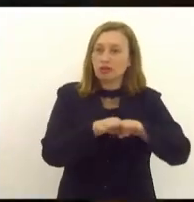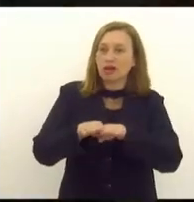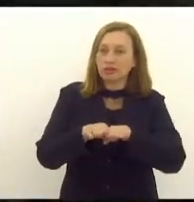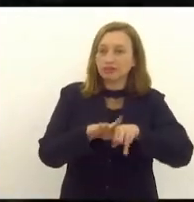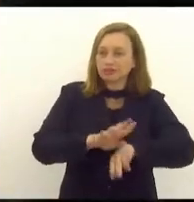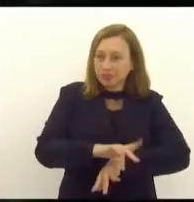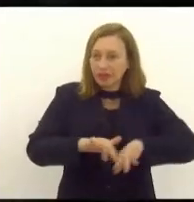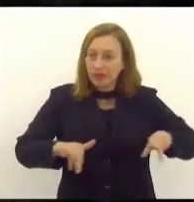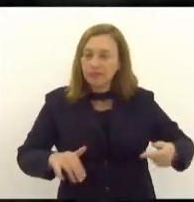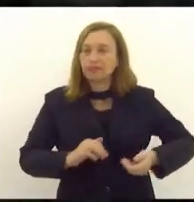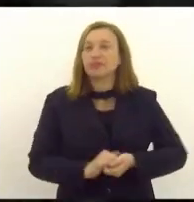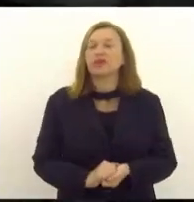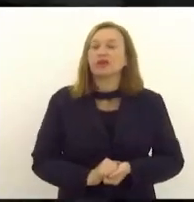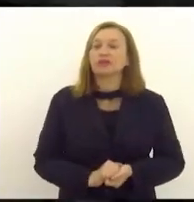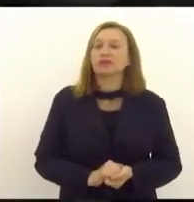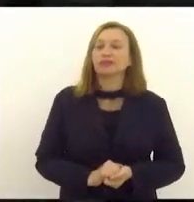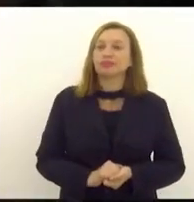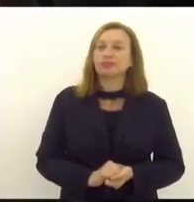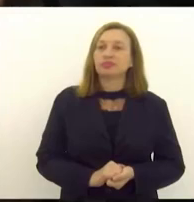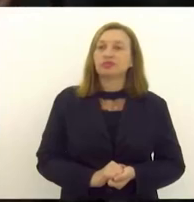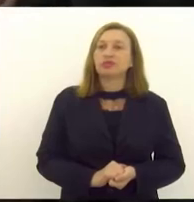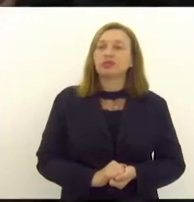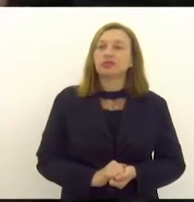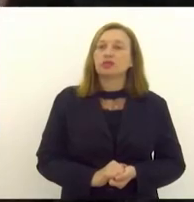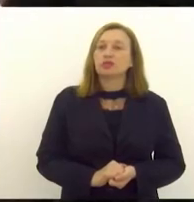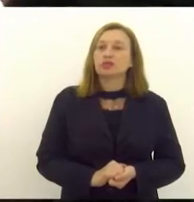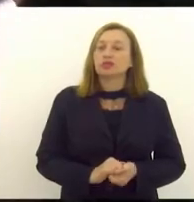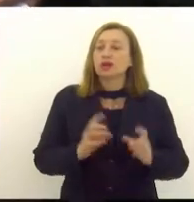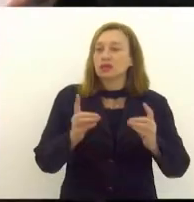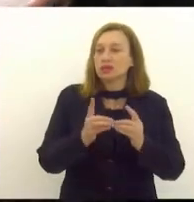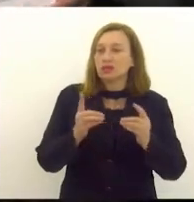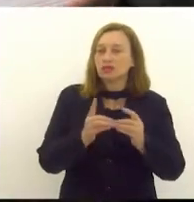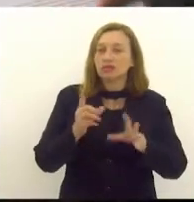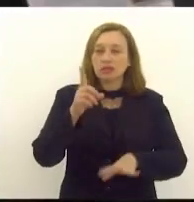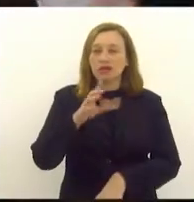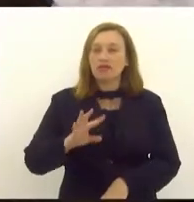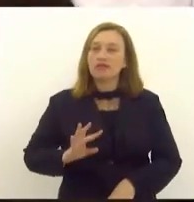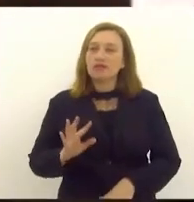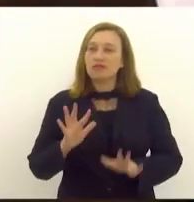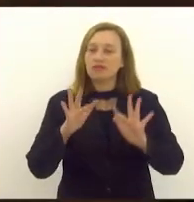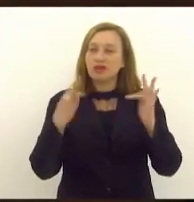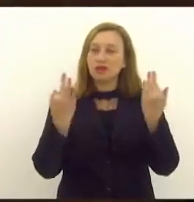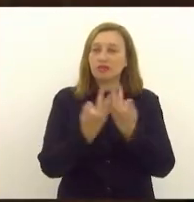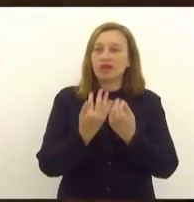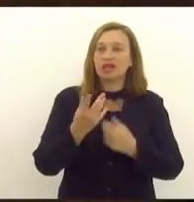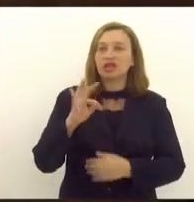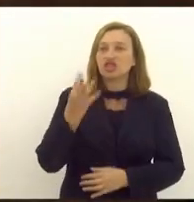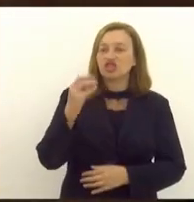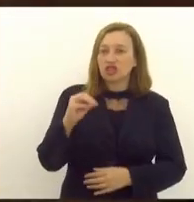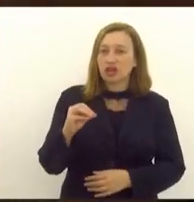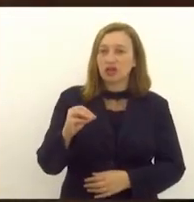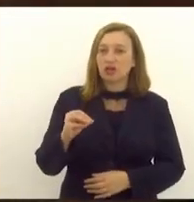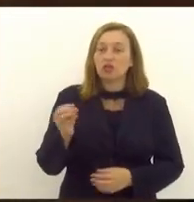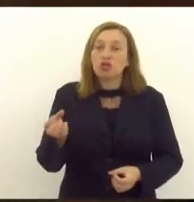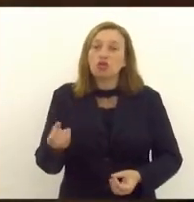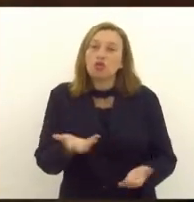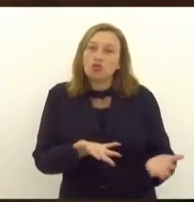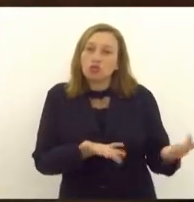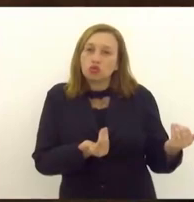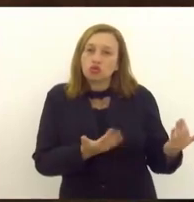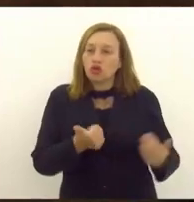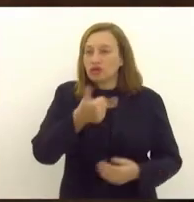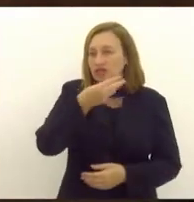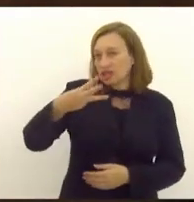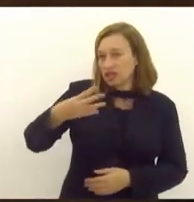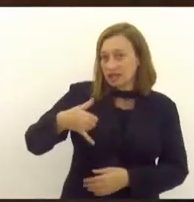atividades que contou inclusive com atendimento da família de Tiago Tiago um jovem de 13 anos para